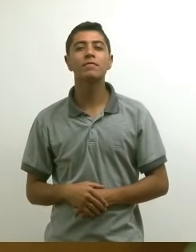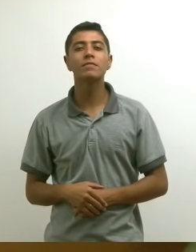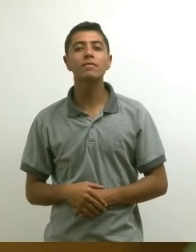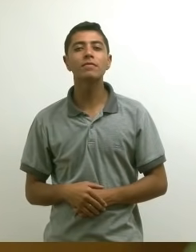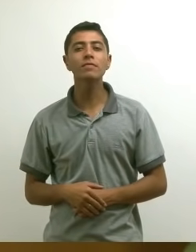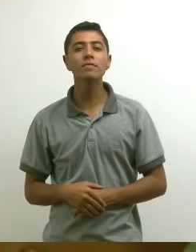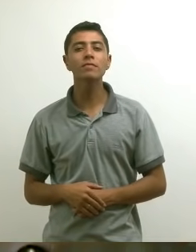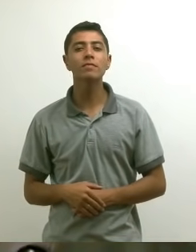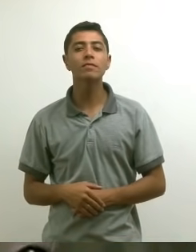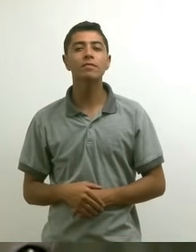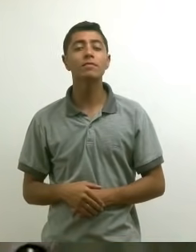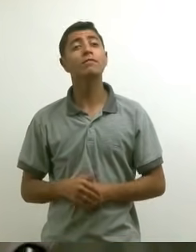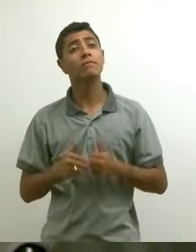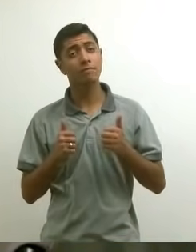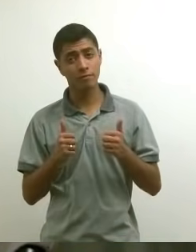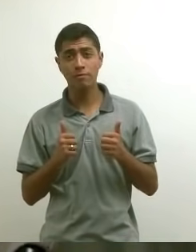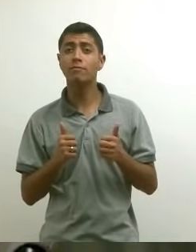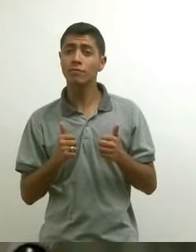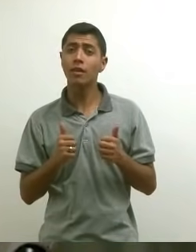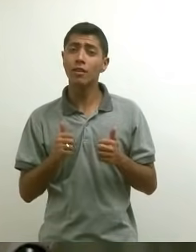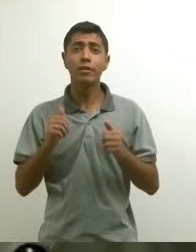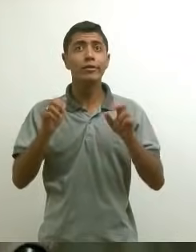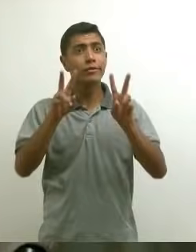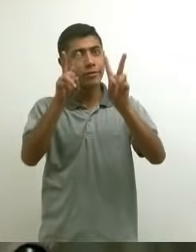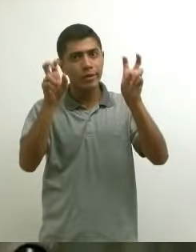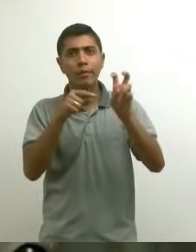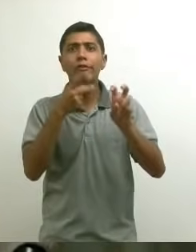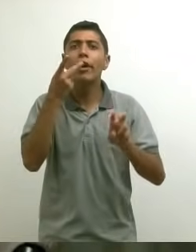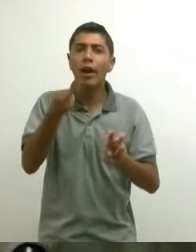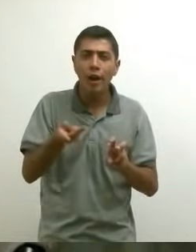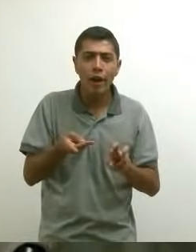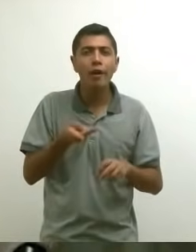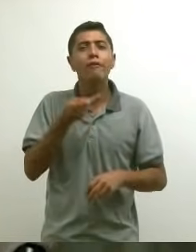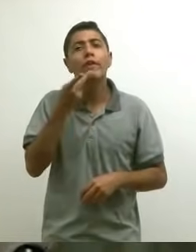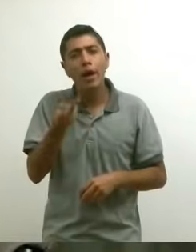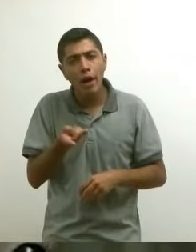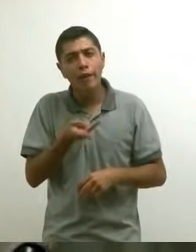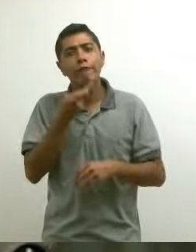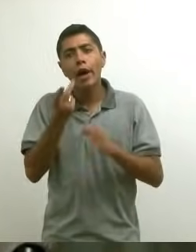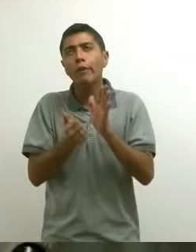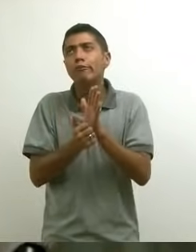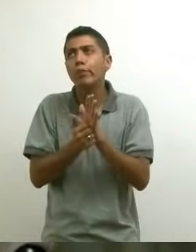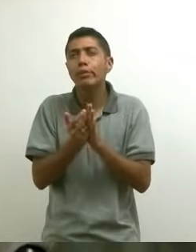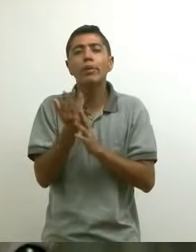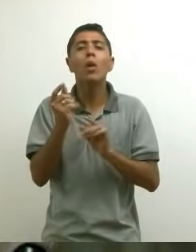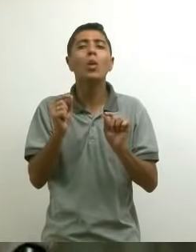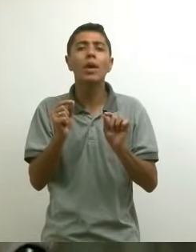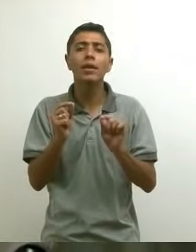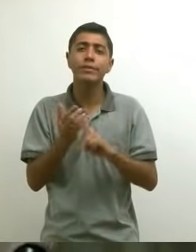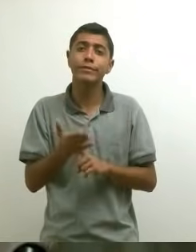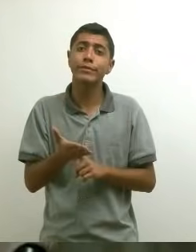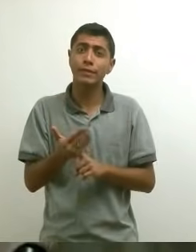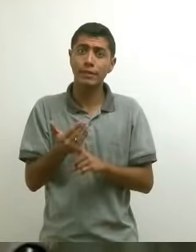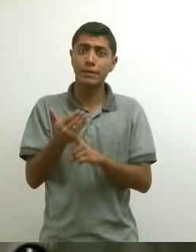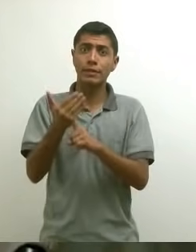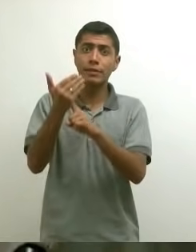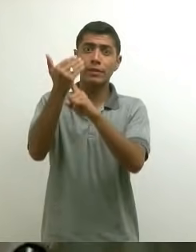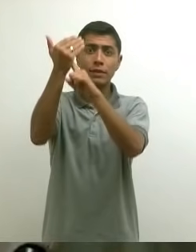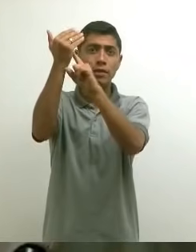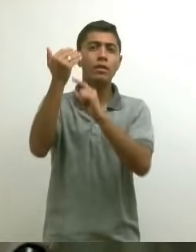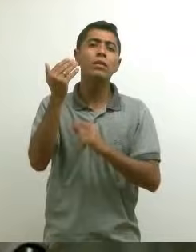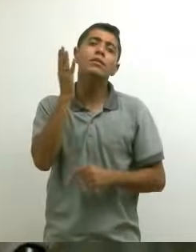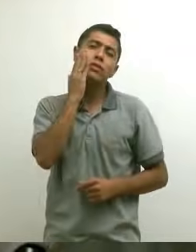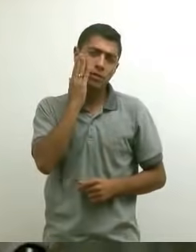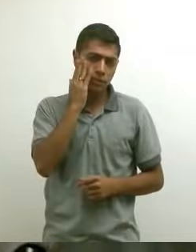revolta e enfim a gente está sempre é debatendo com ele que a questão da tecnologia sobre o seu ponto de vista como que a